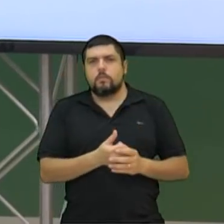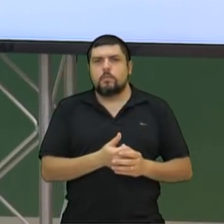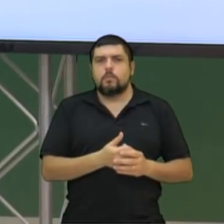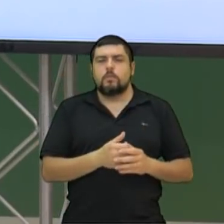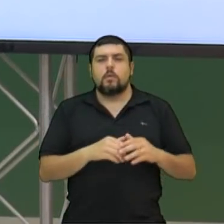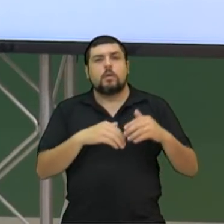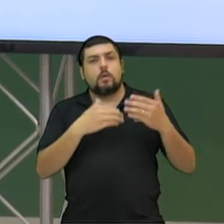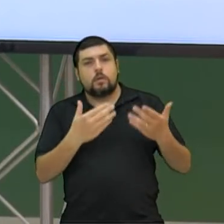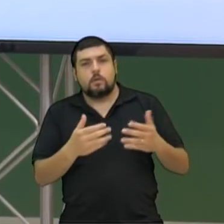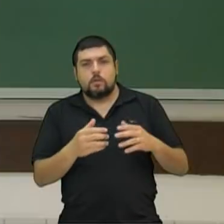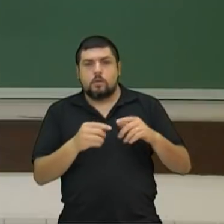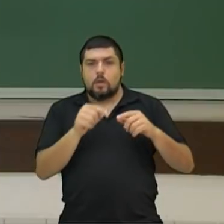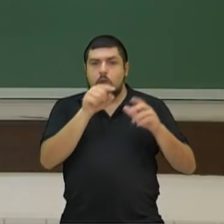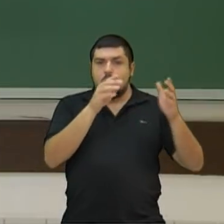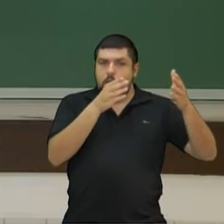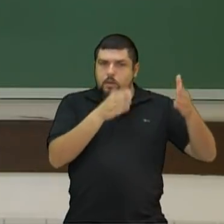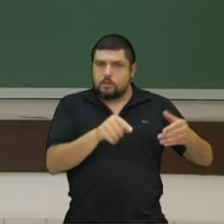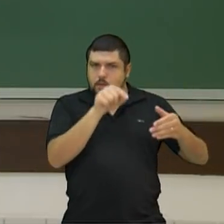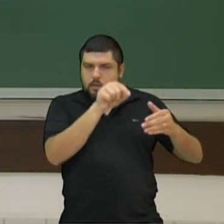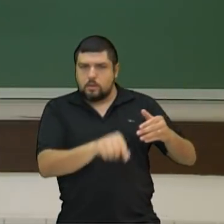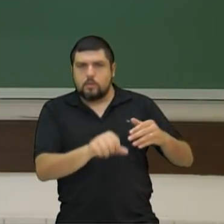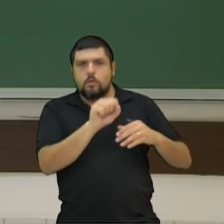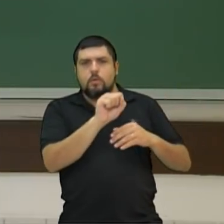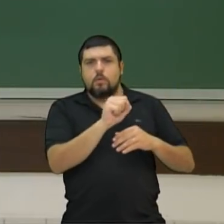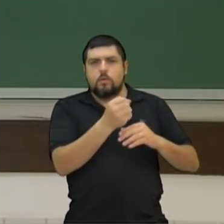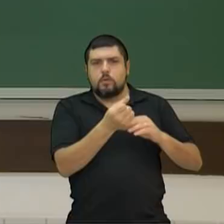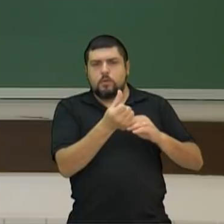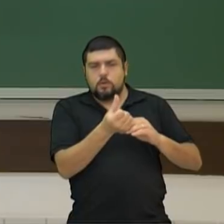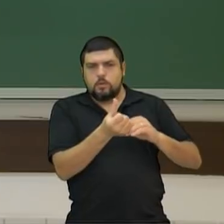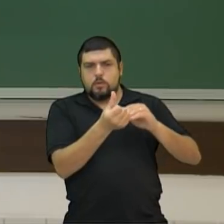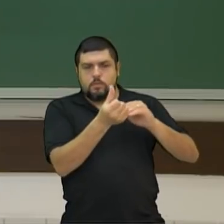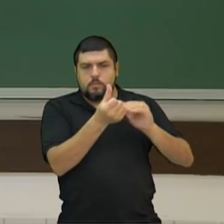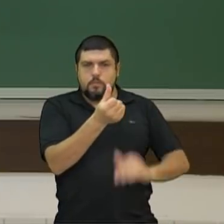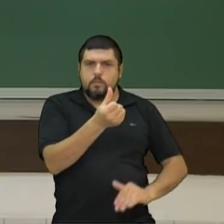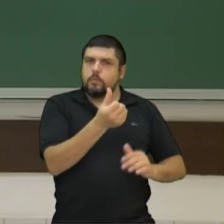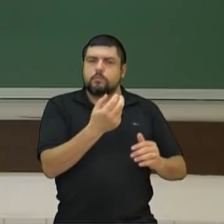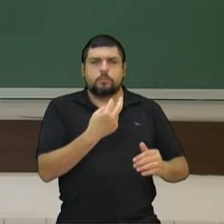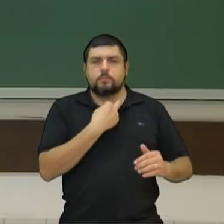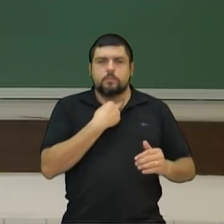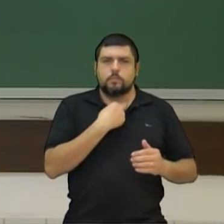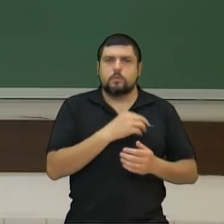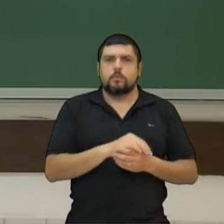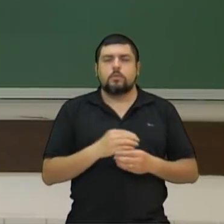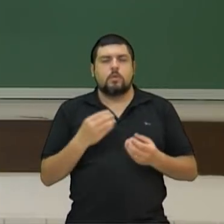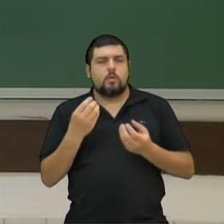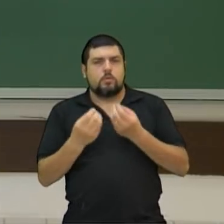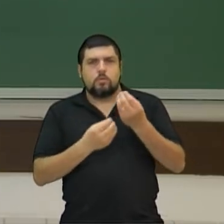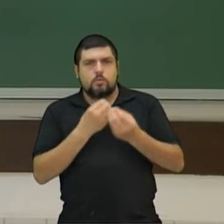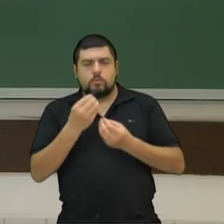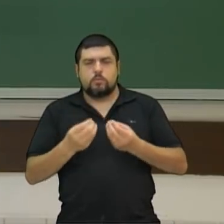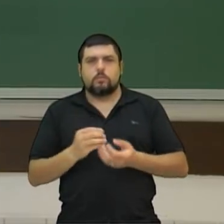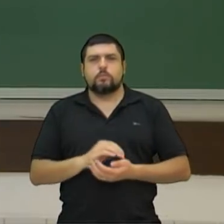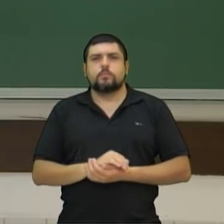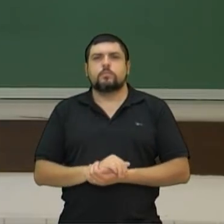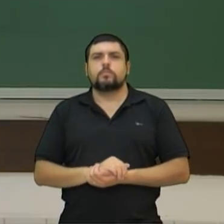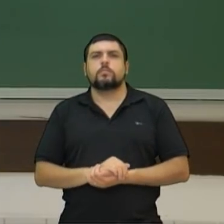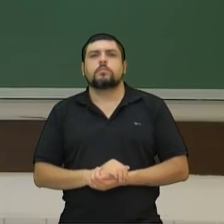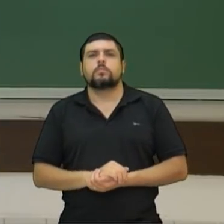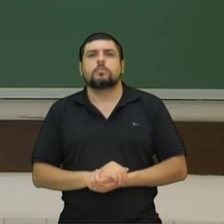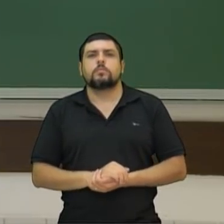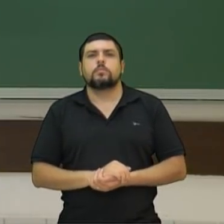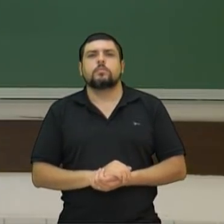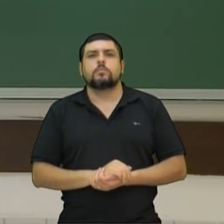não serve, tá? Só vai servir para maior ou igual a 86. Então, vamos lá. Dividindo em duas partes, eu vou ter